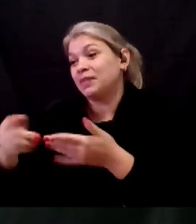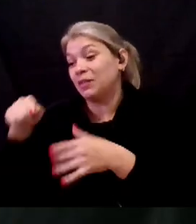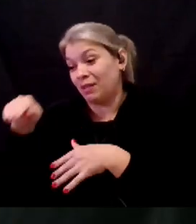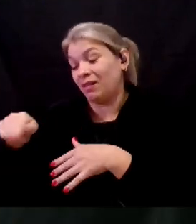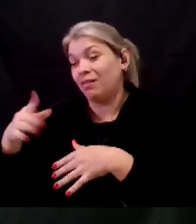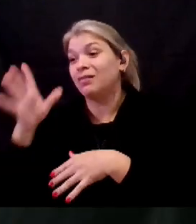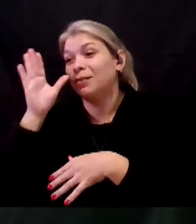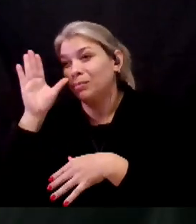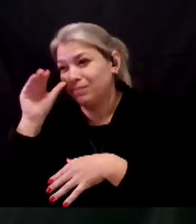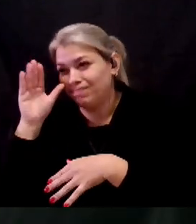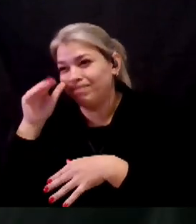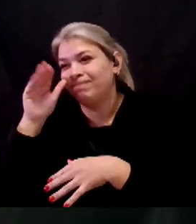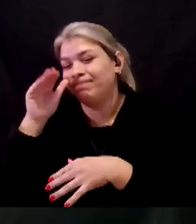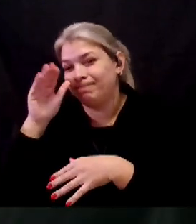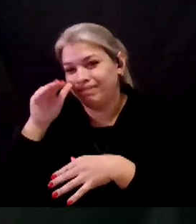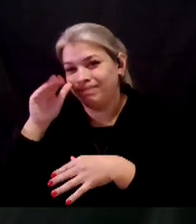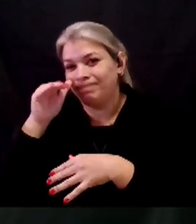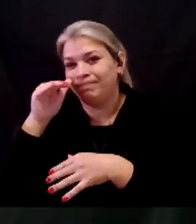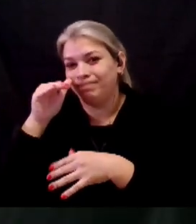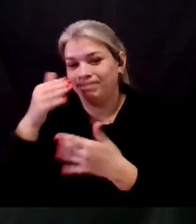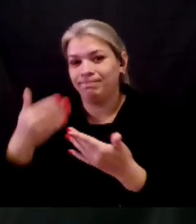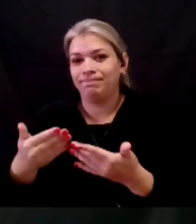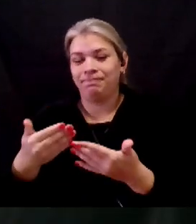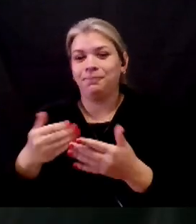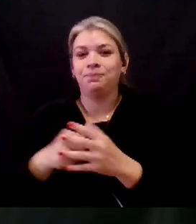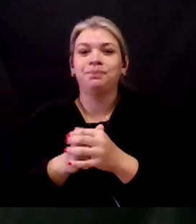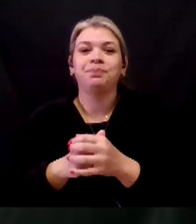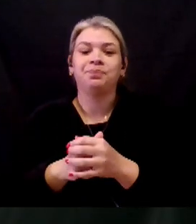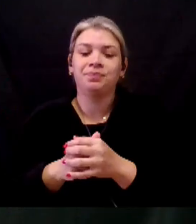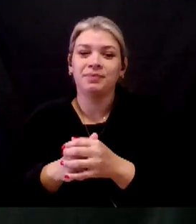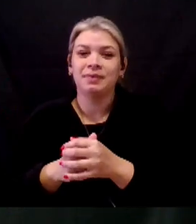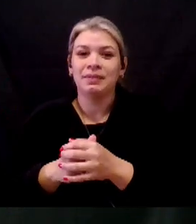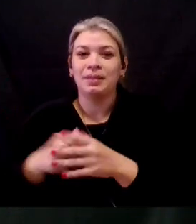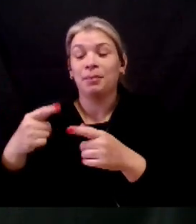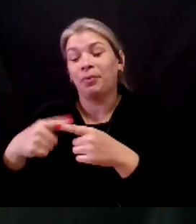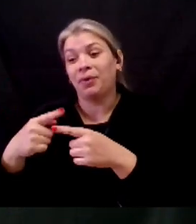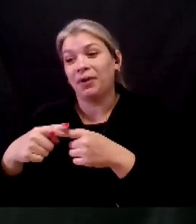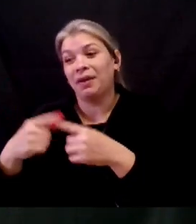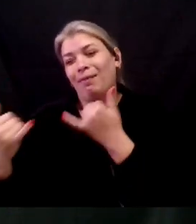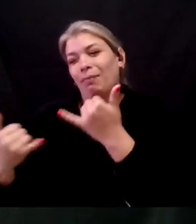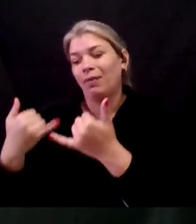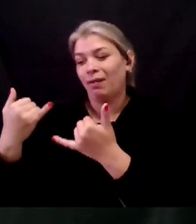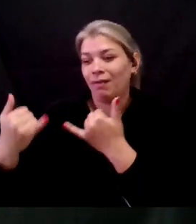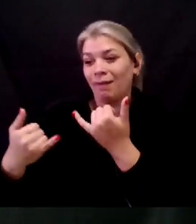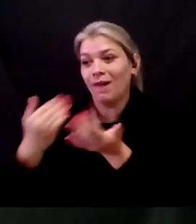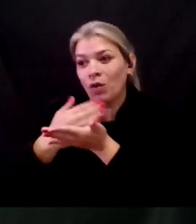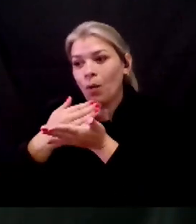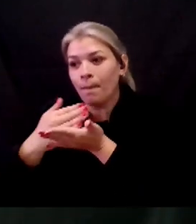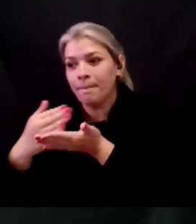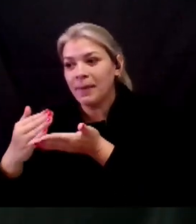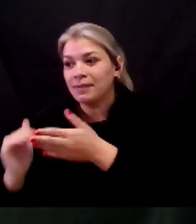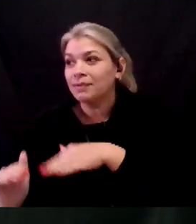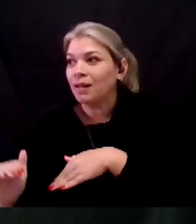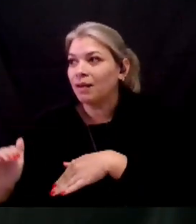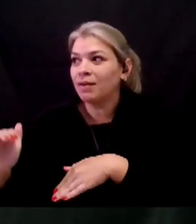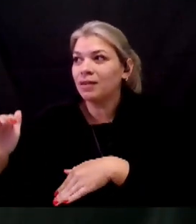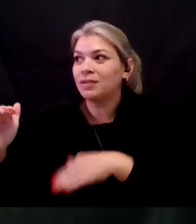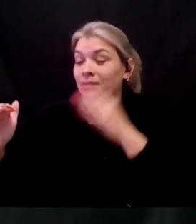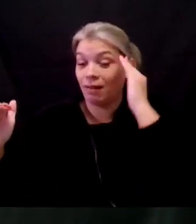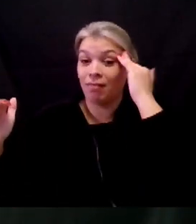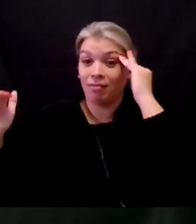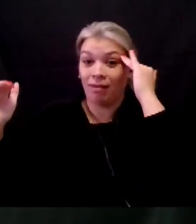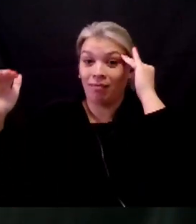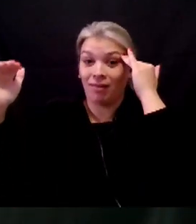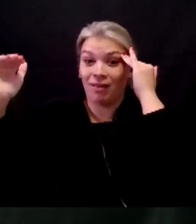por descobertas, brincadeiras, e ali começa a construção, né, da identidade. Exatamente. Mas as